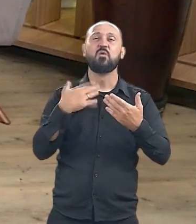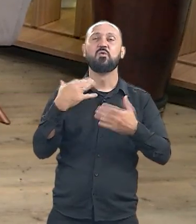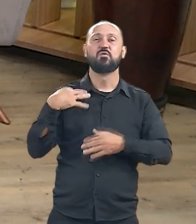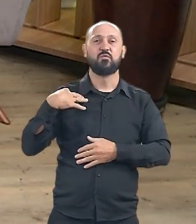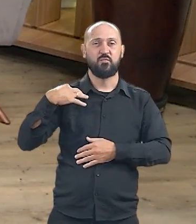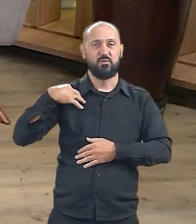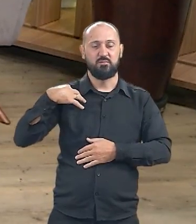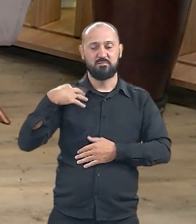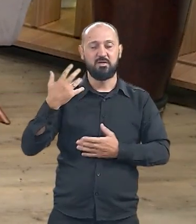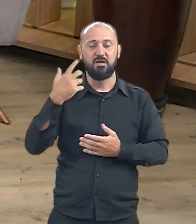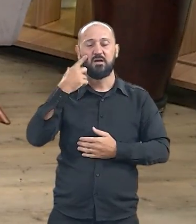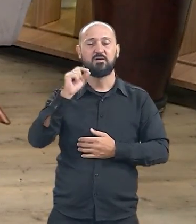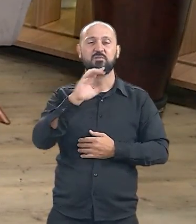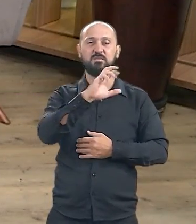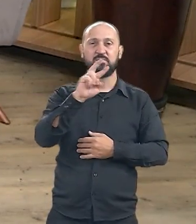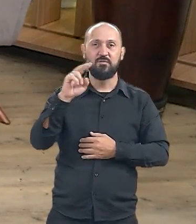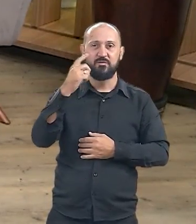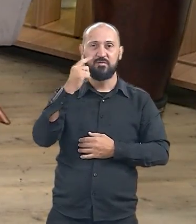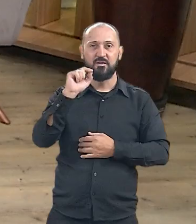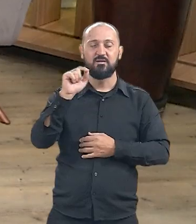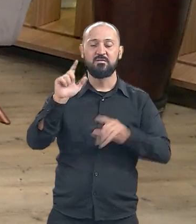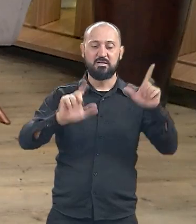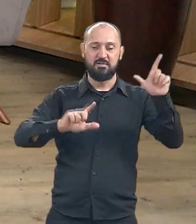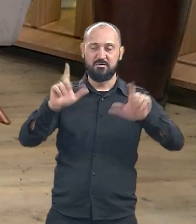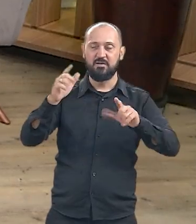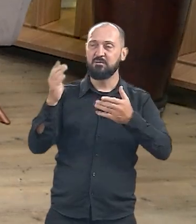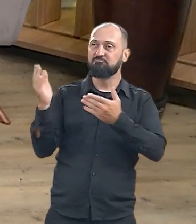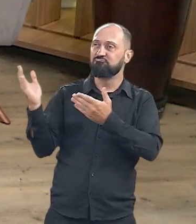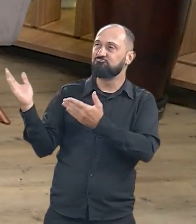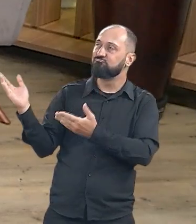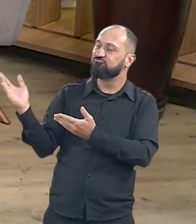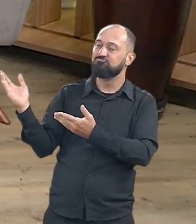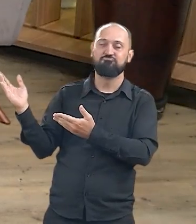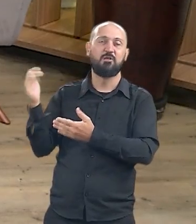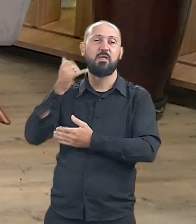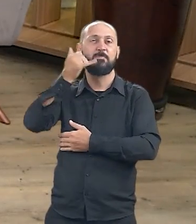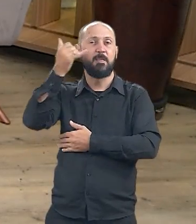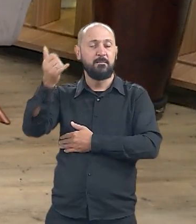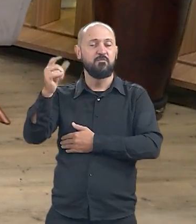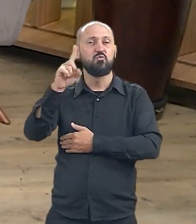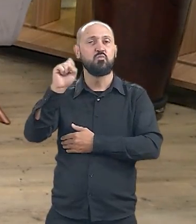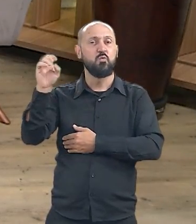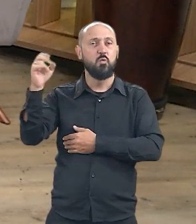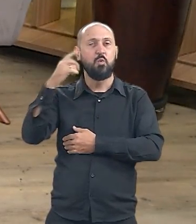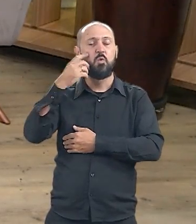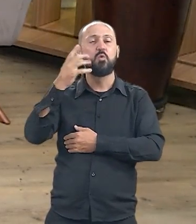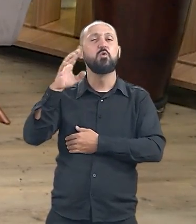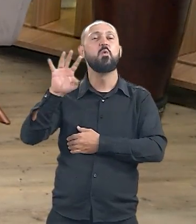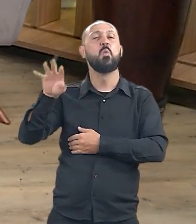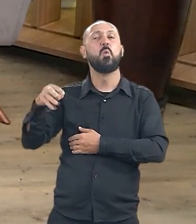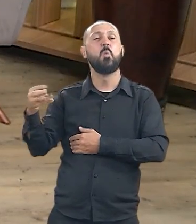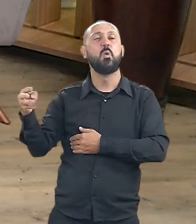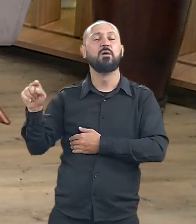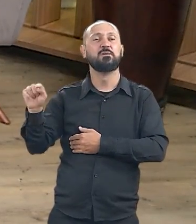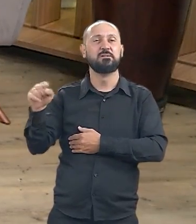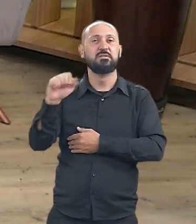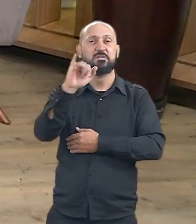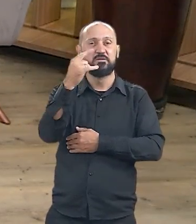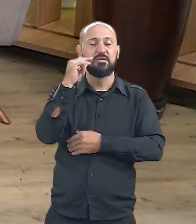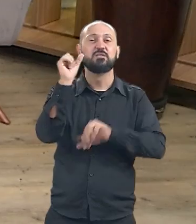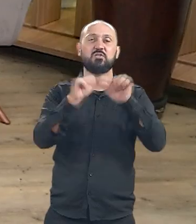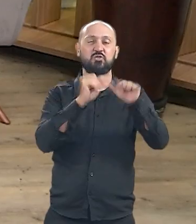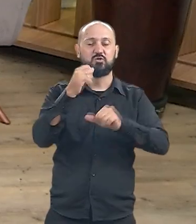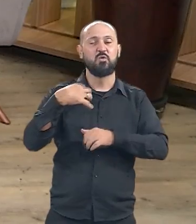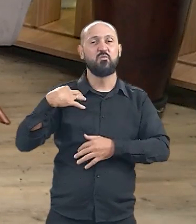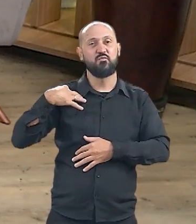nossa tela, site, telefone para contato 188 e o QR Code também, se você quiser se tornar um voluntário e